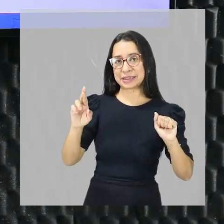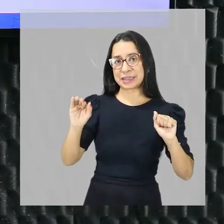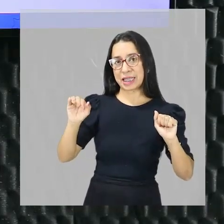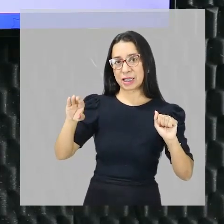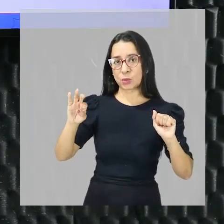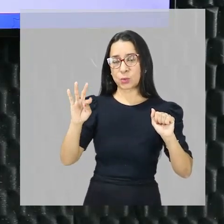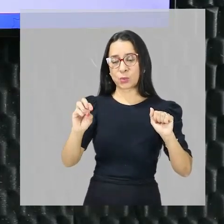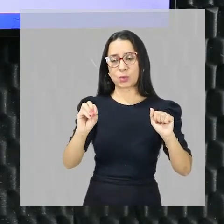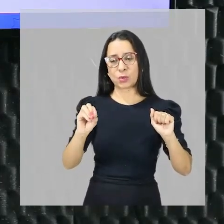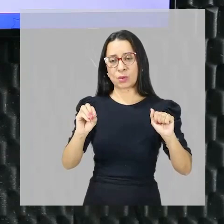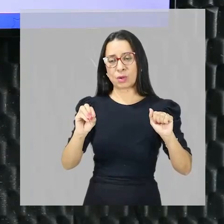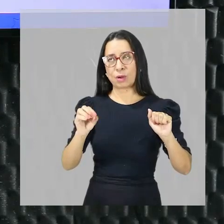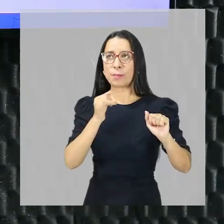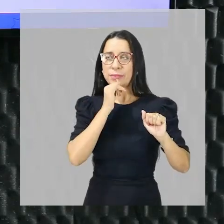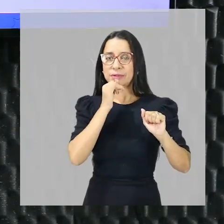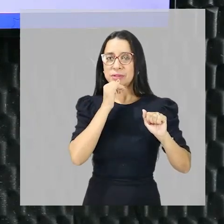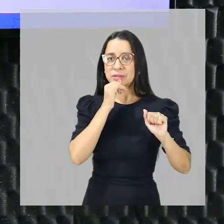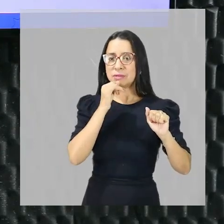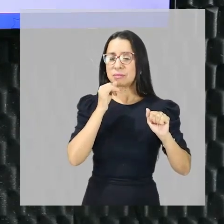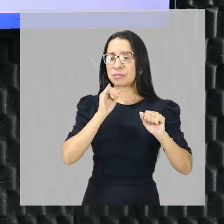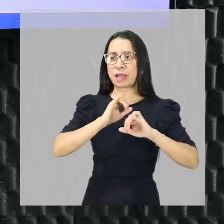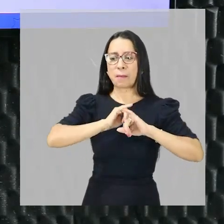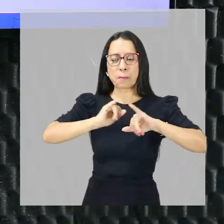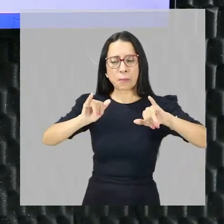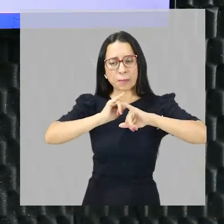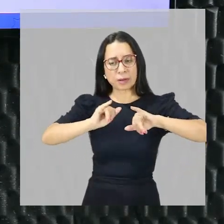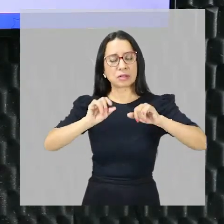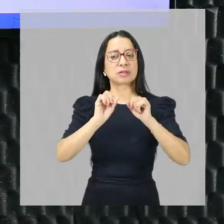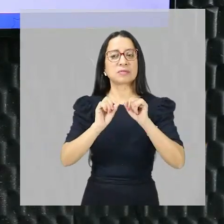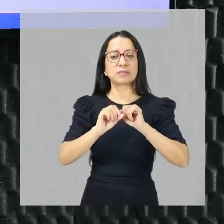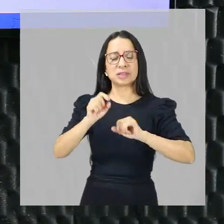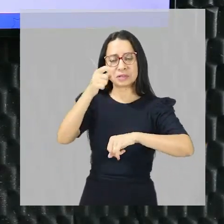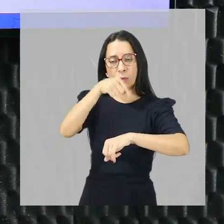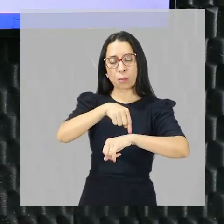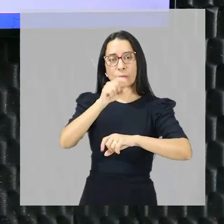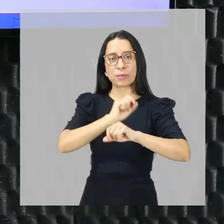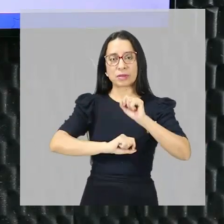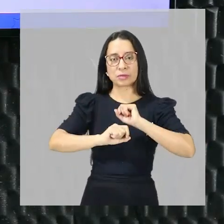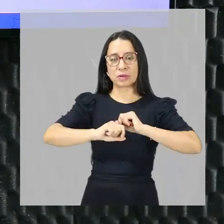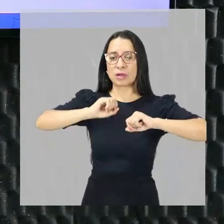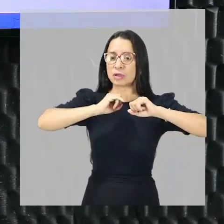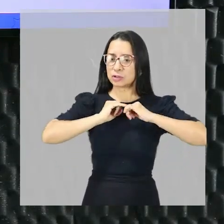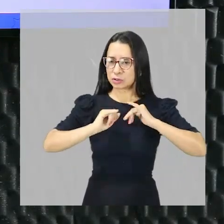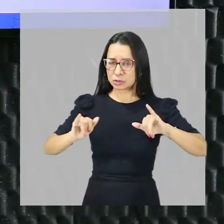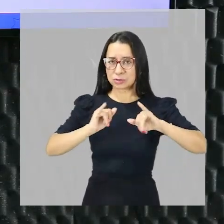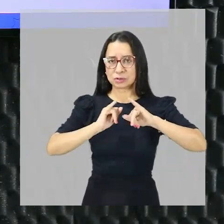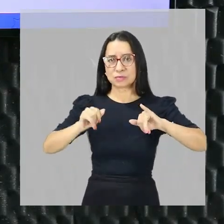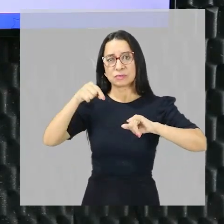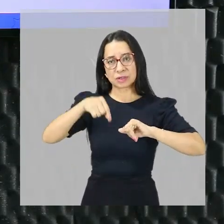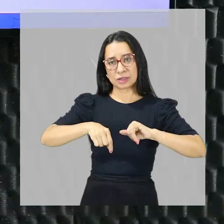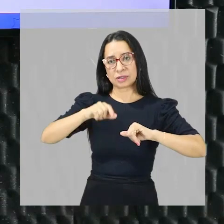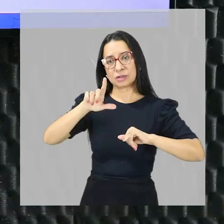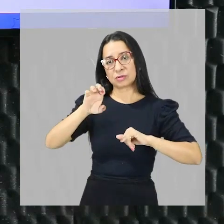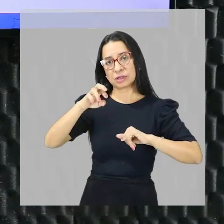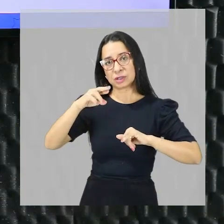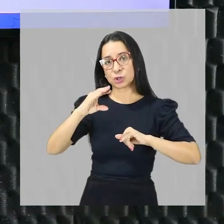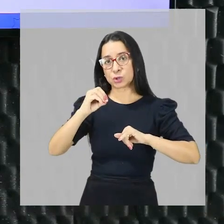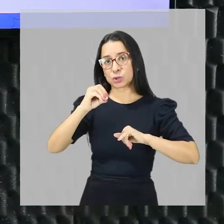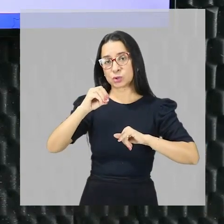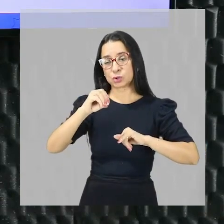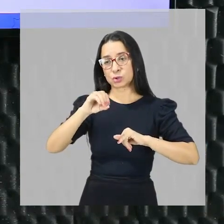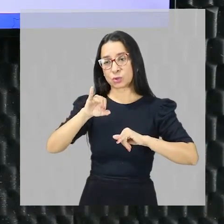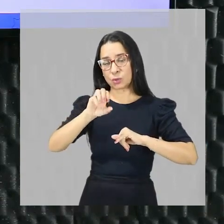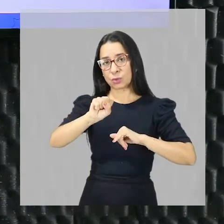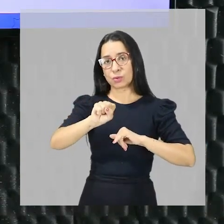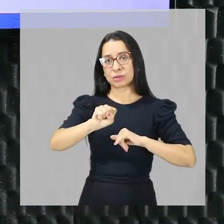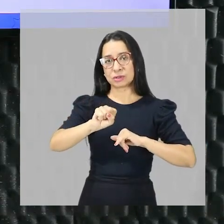até propagandas já foram feitas em determinados momentos aqui para divulgar, por exemplo, os nossos lençóis maranhenses, falando para vir